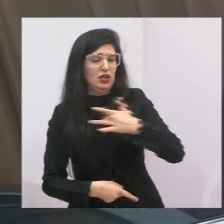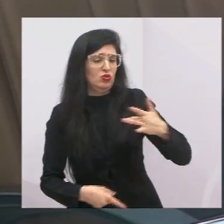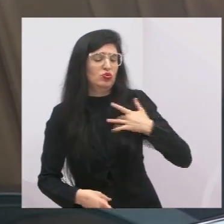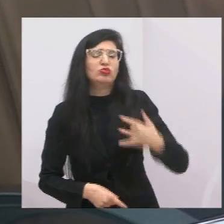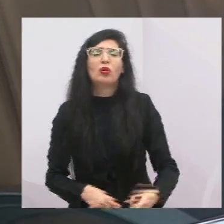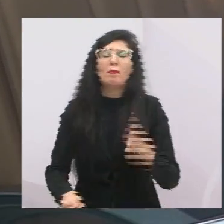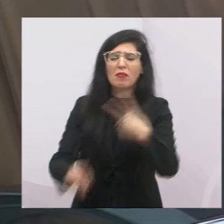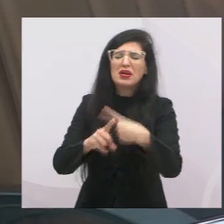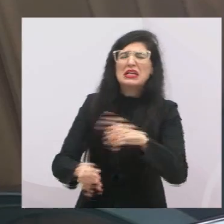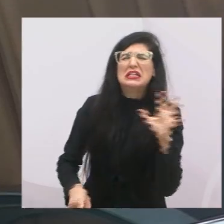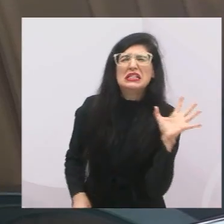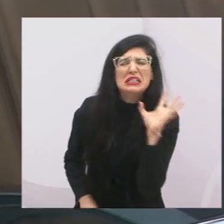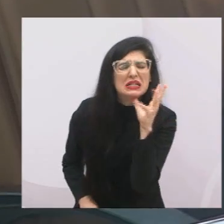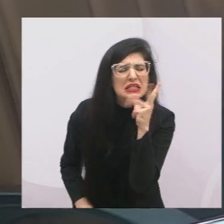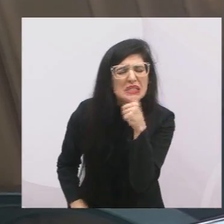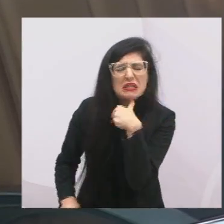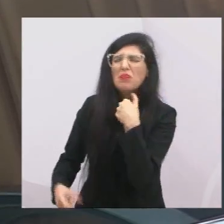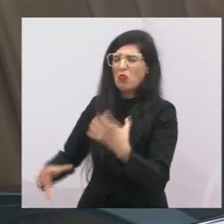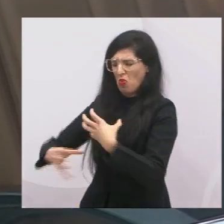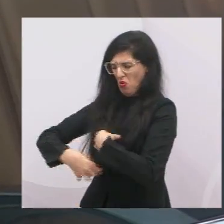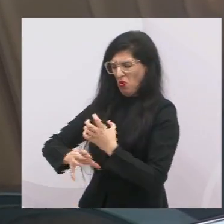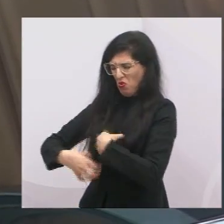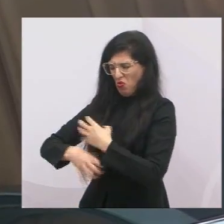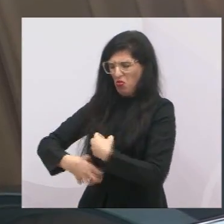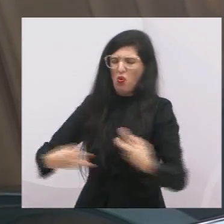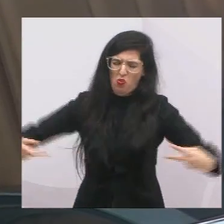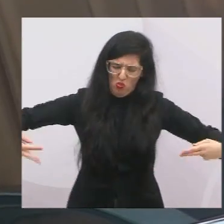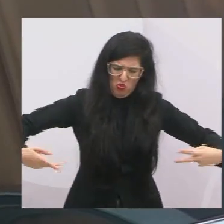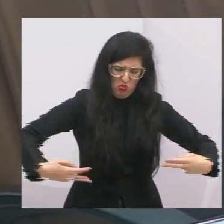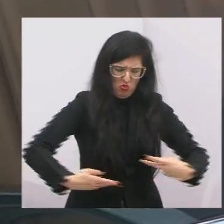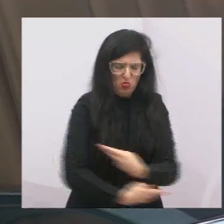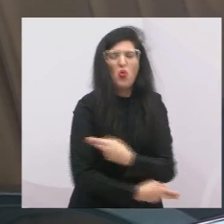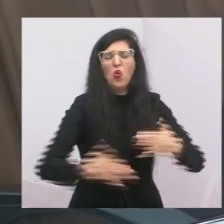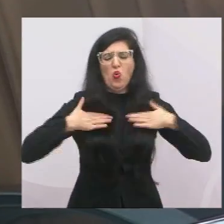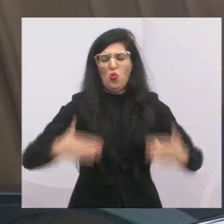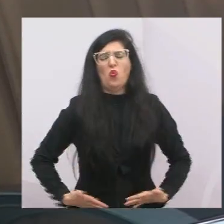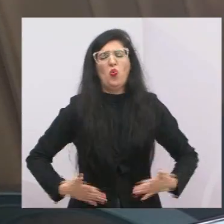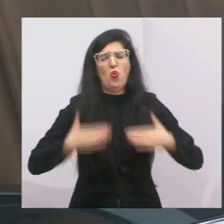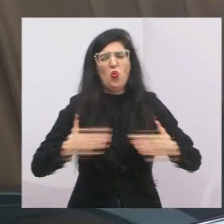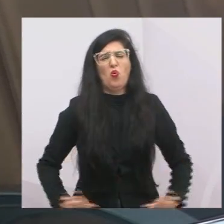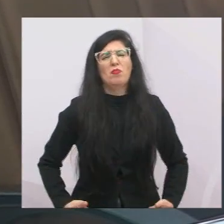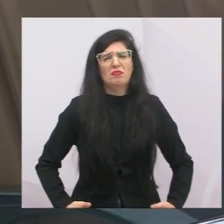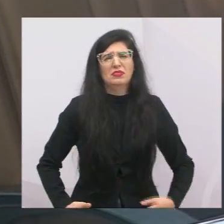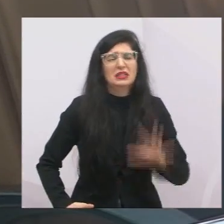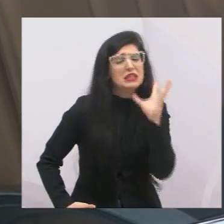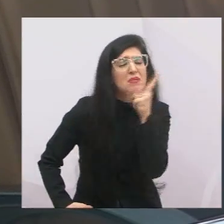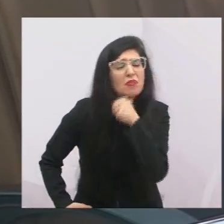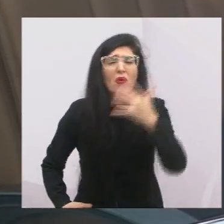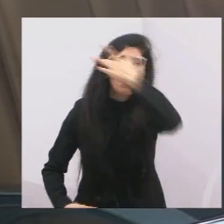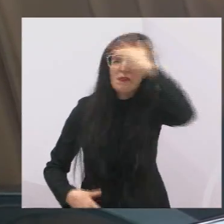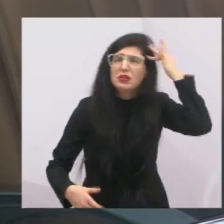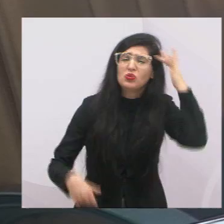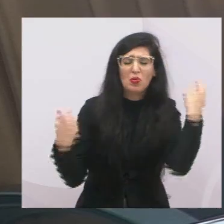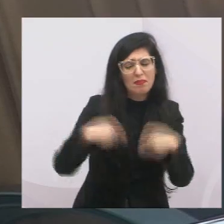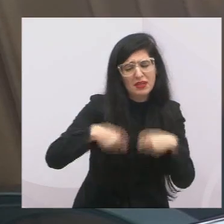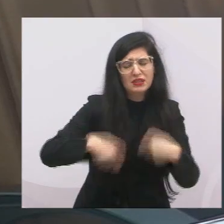consulta, nos exames e em cirurgia. E isso agrega mais afastamento dos servidores